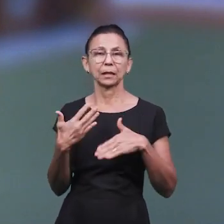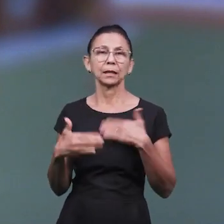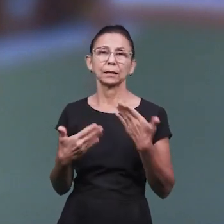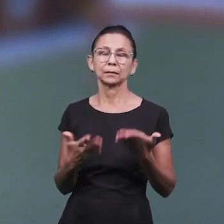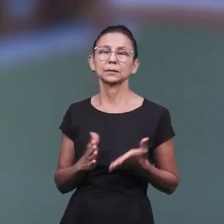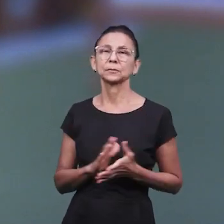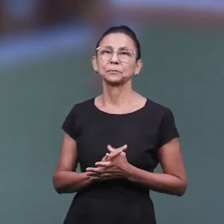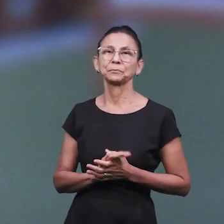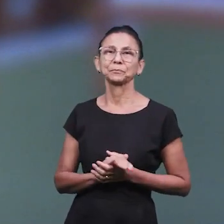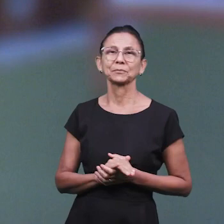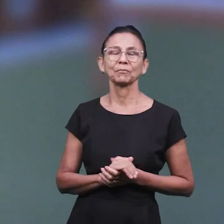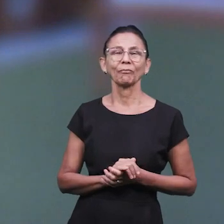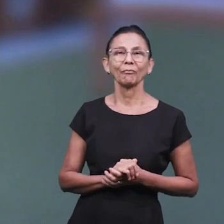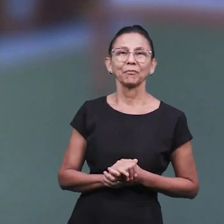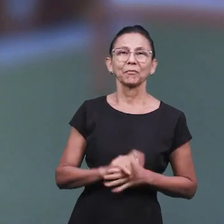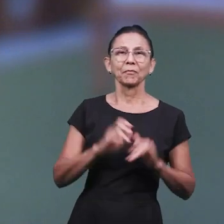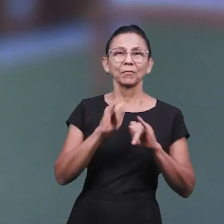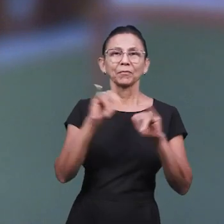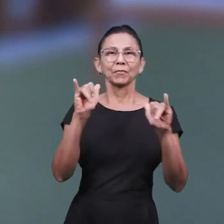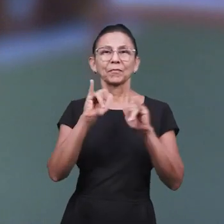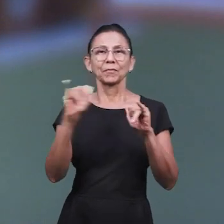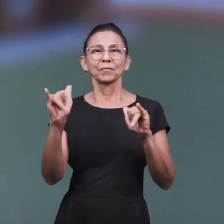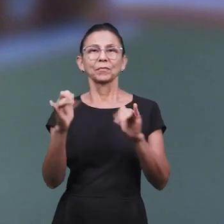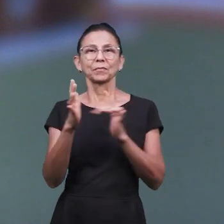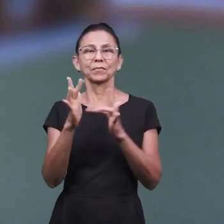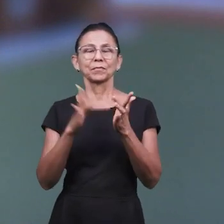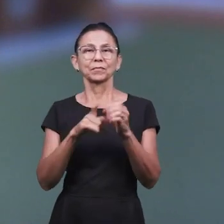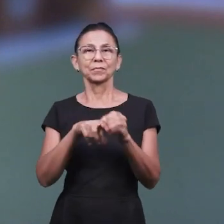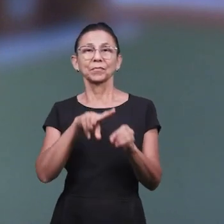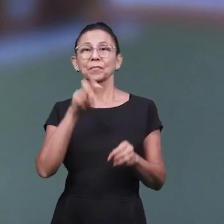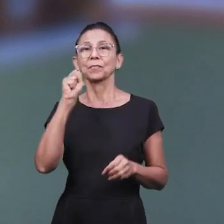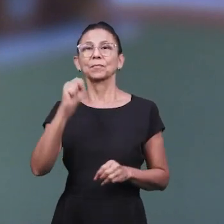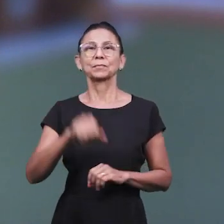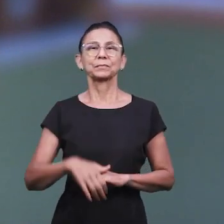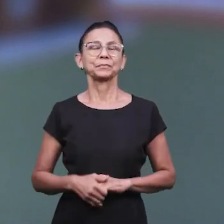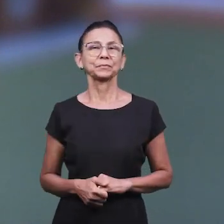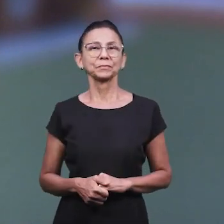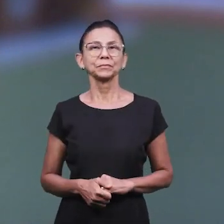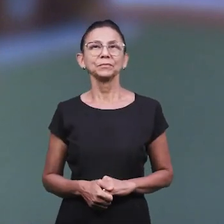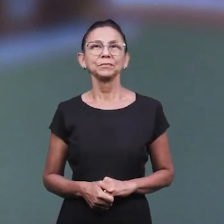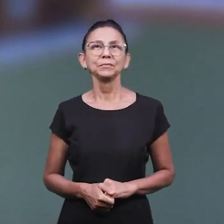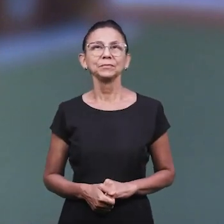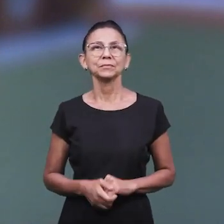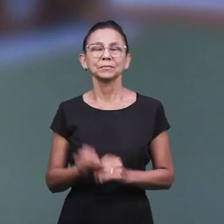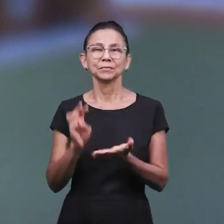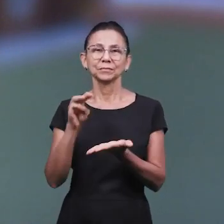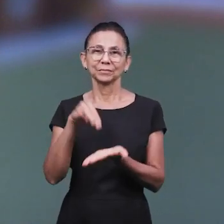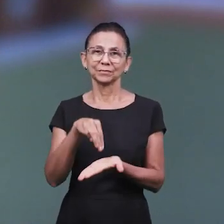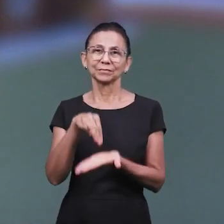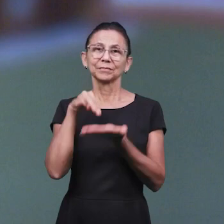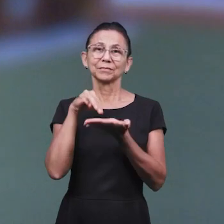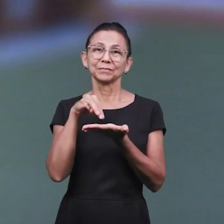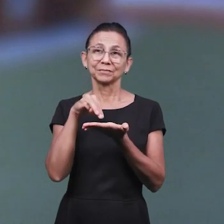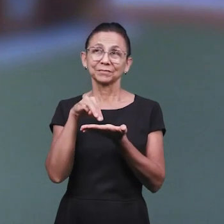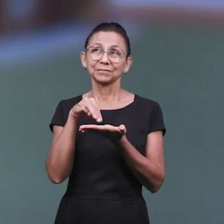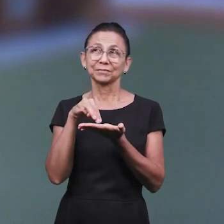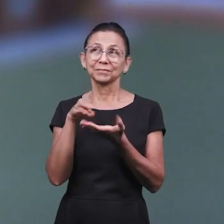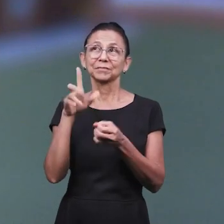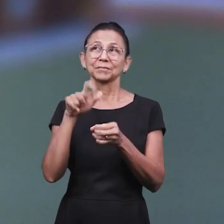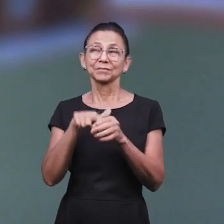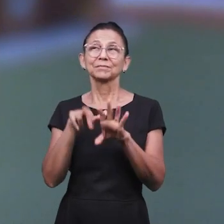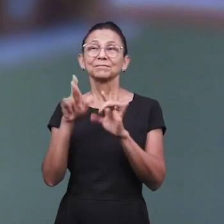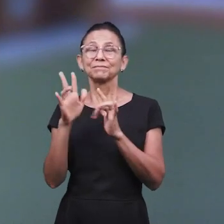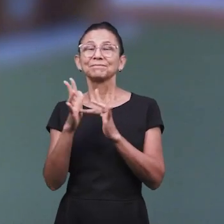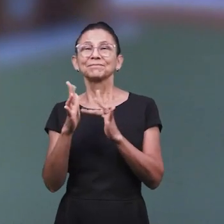alegria, proclamando a volta do Senhor e que possamos proclamar em uma só voz: Maranata, ora